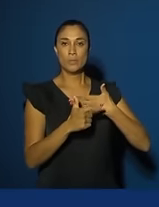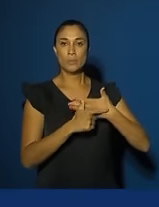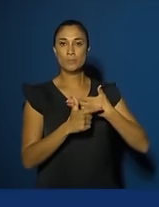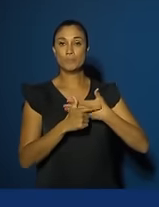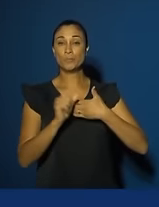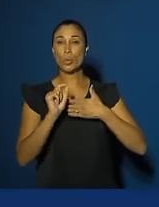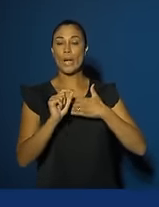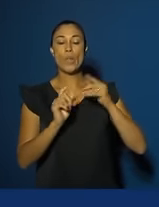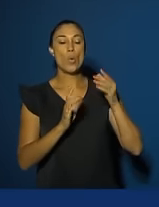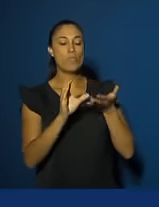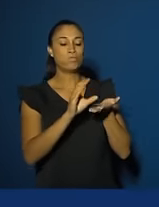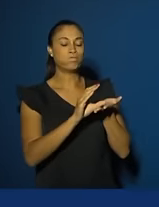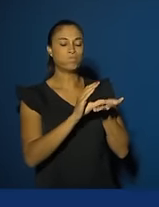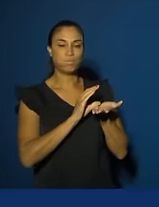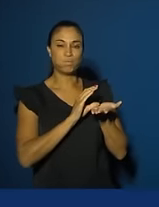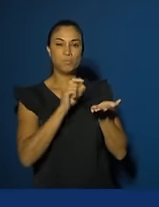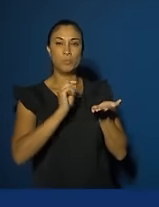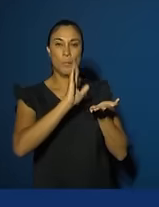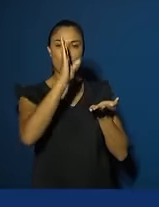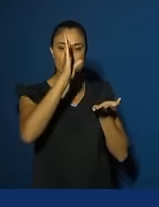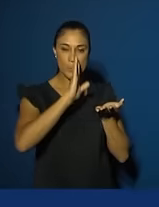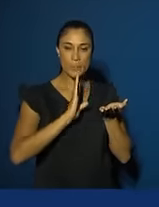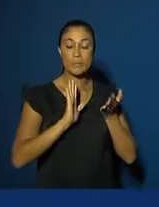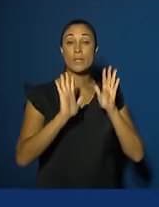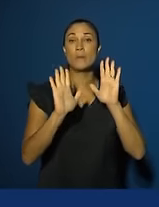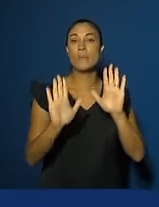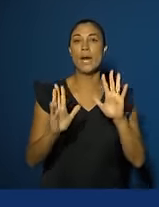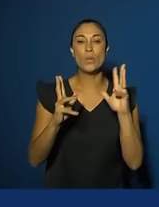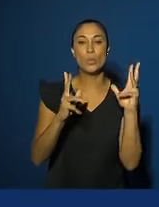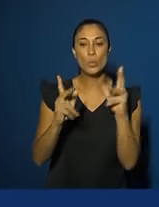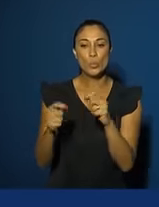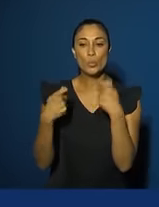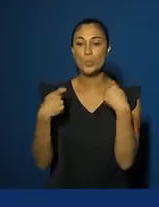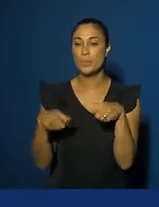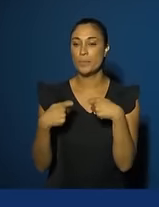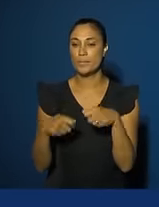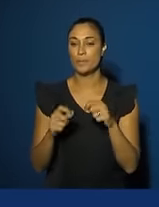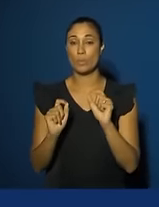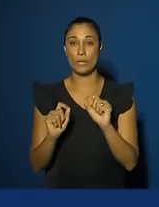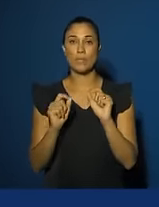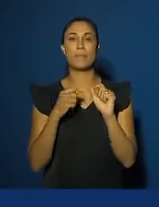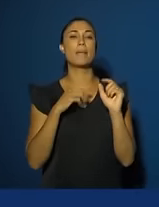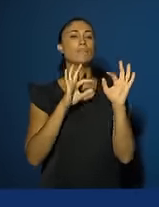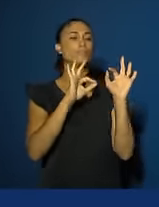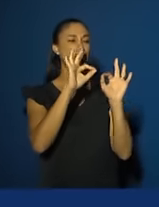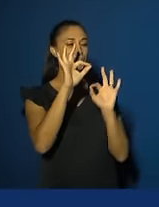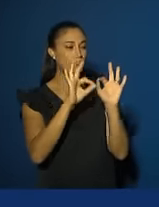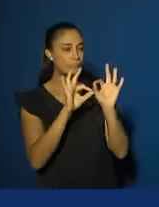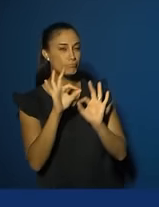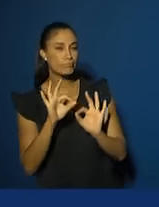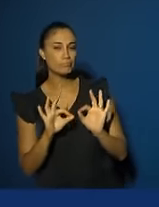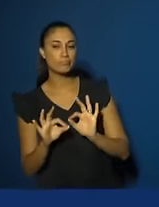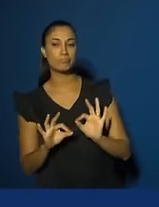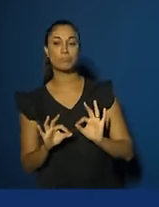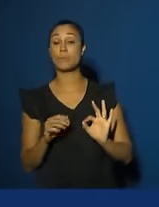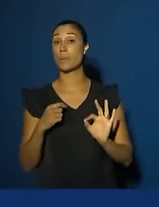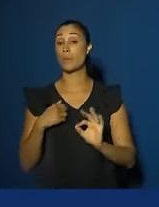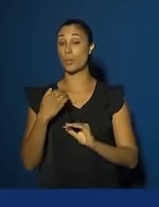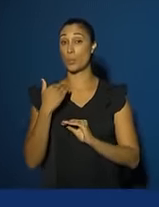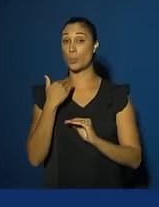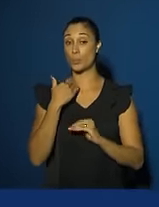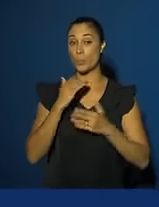alavancagem do crédito no Brasil mas tudo isso precisa ser bem medido bem superpesado para